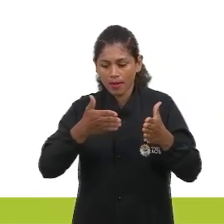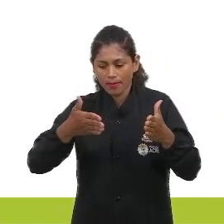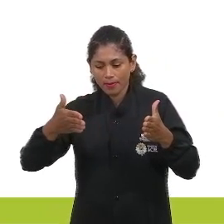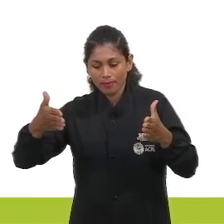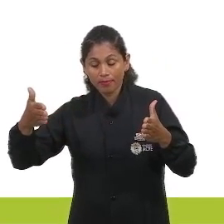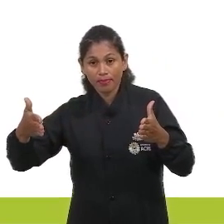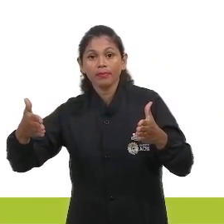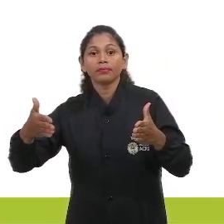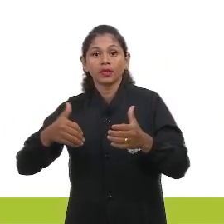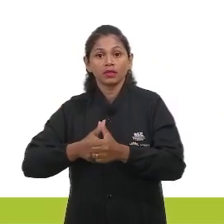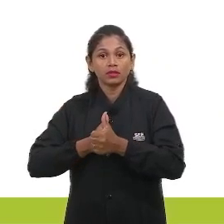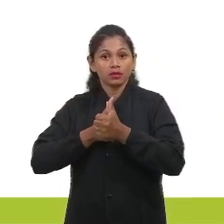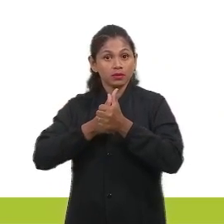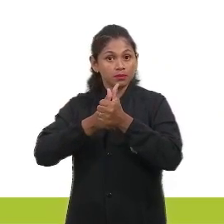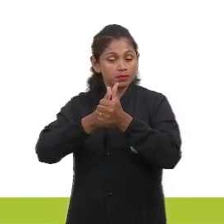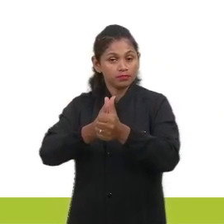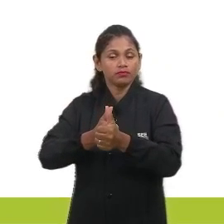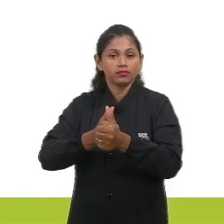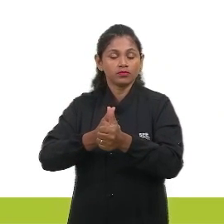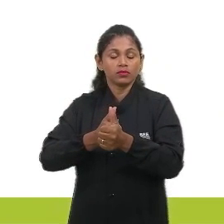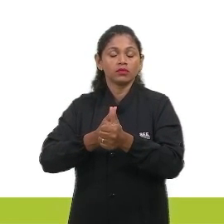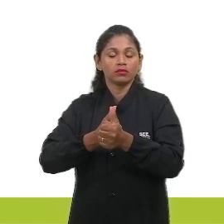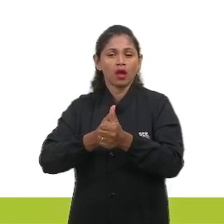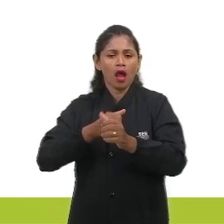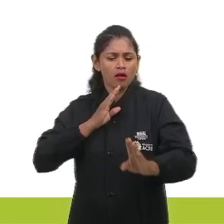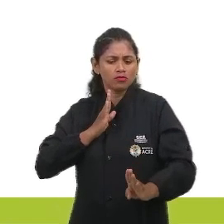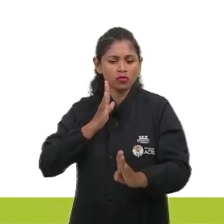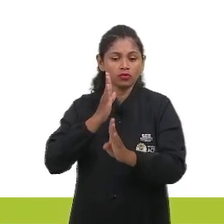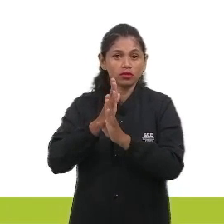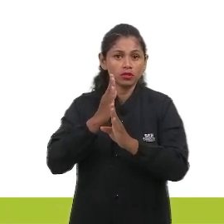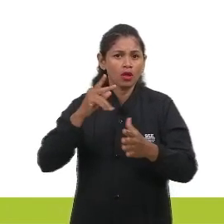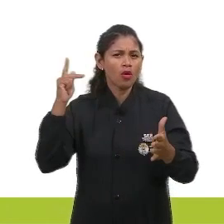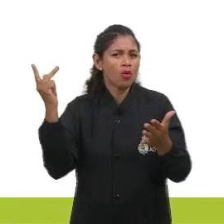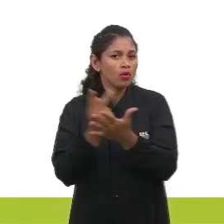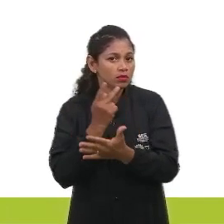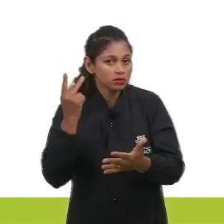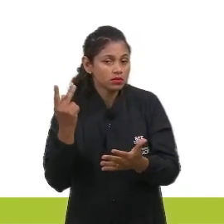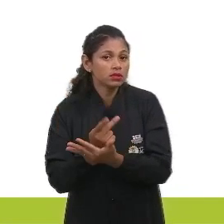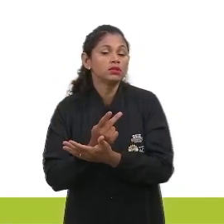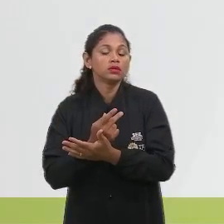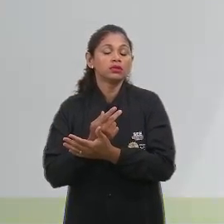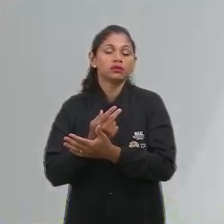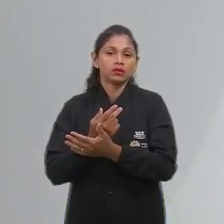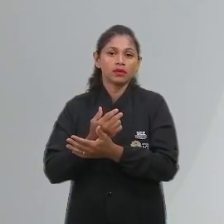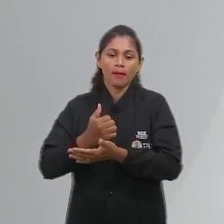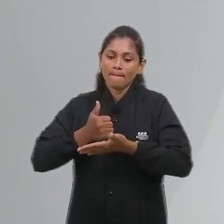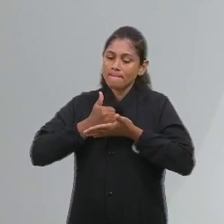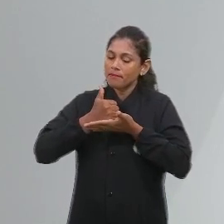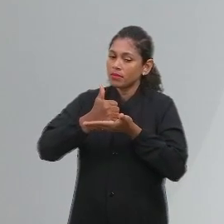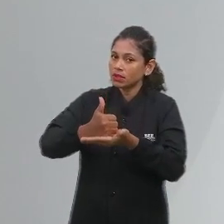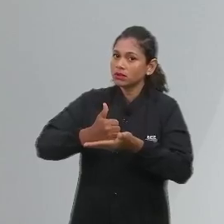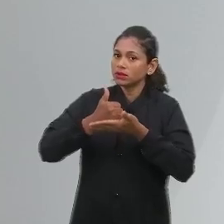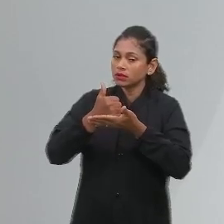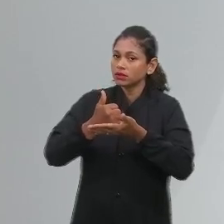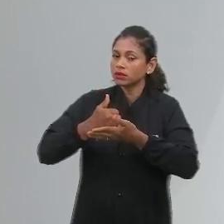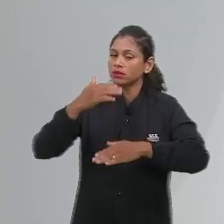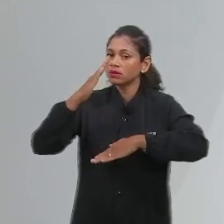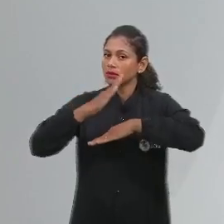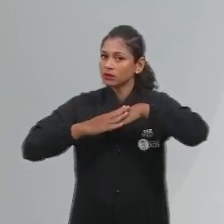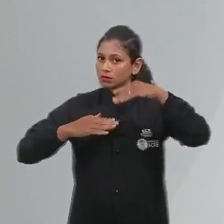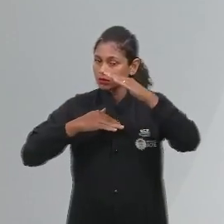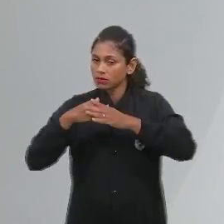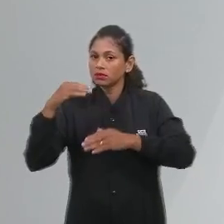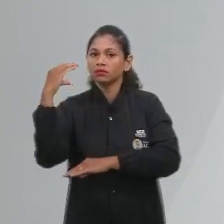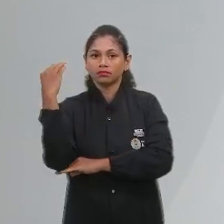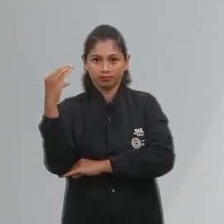seguido, detectando erros e auxiliando as decisões do cientista. Agora, com base